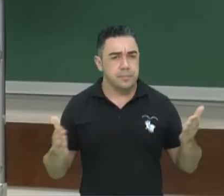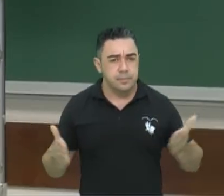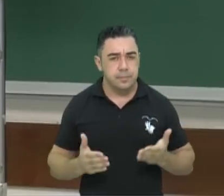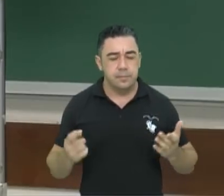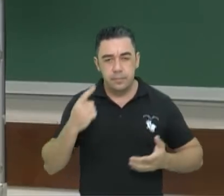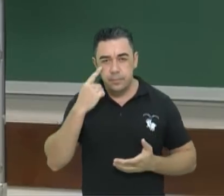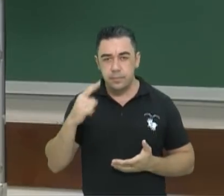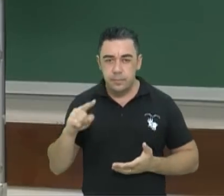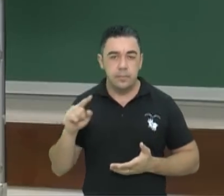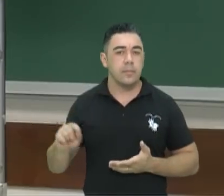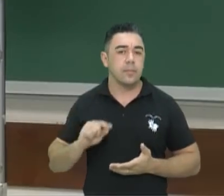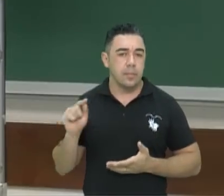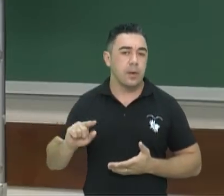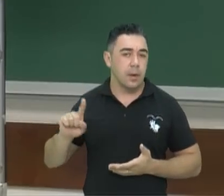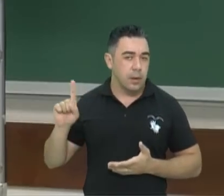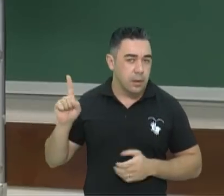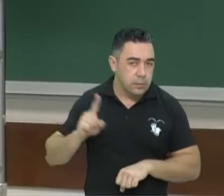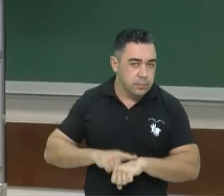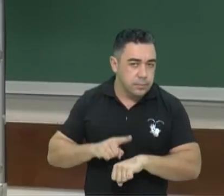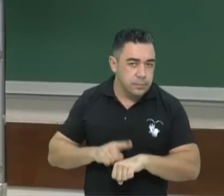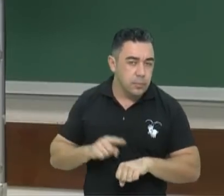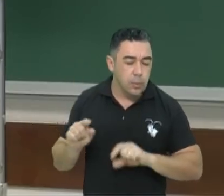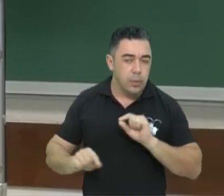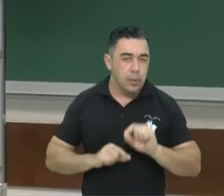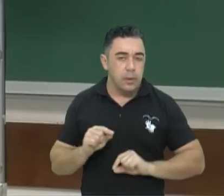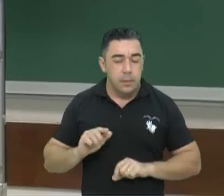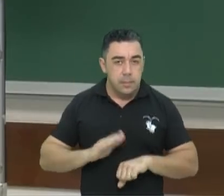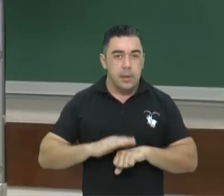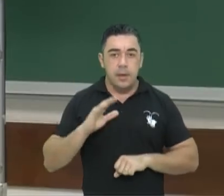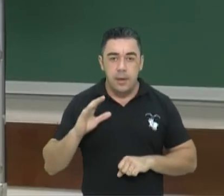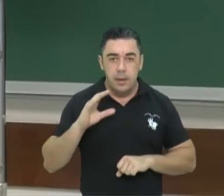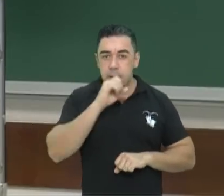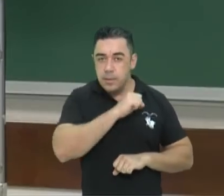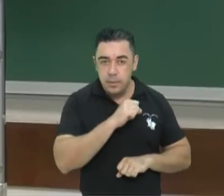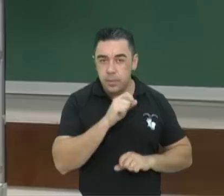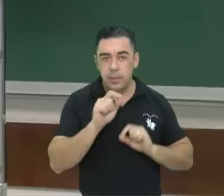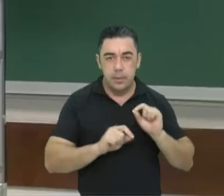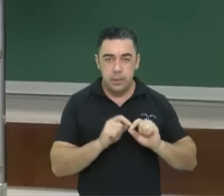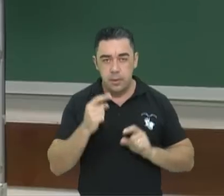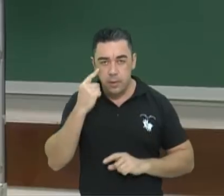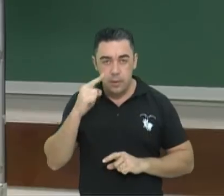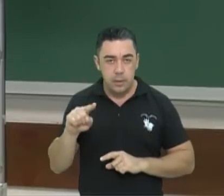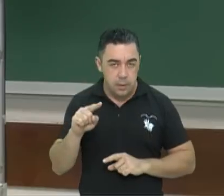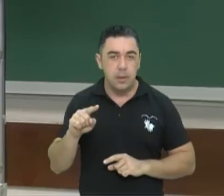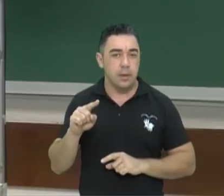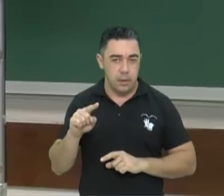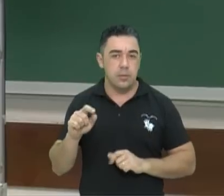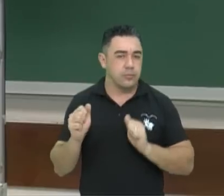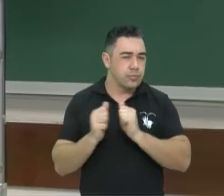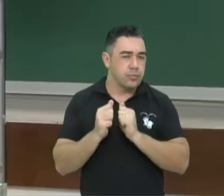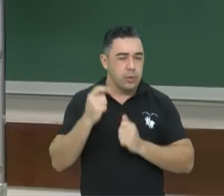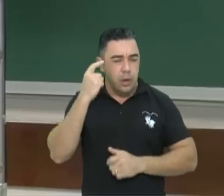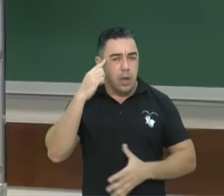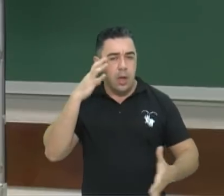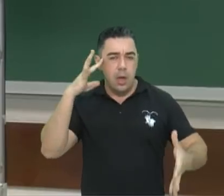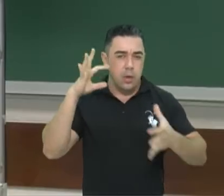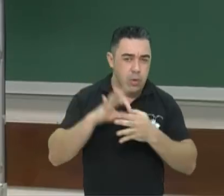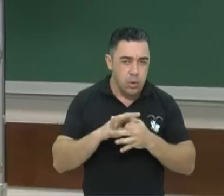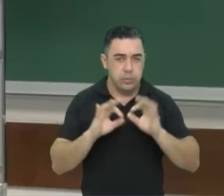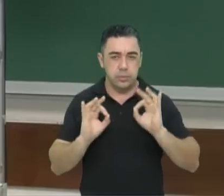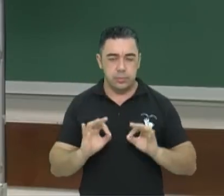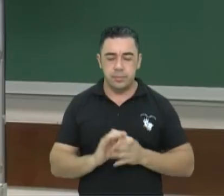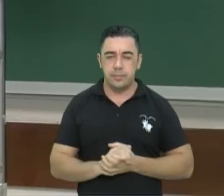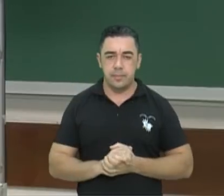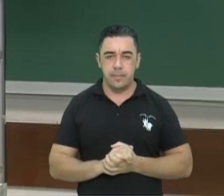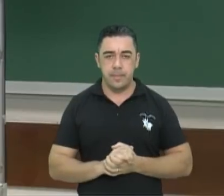Agora, nós vamos lá para aquela hora que é mais rápida, né, que a gente faz com o nosso raciocínio lógico,